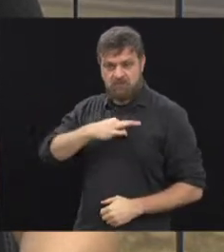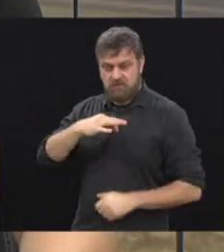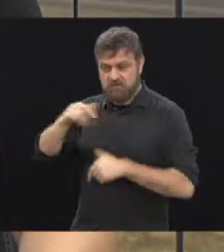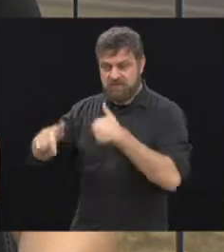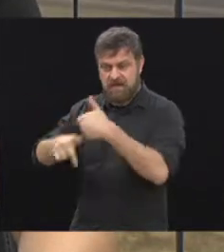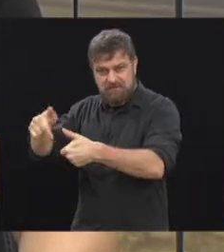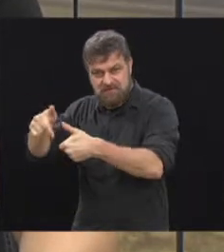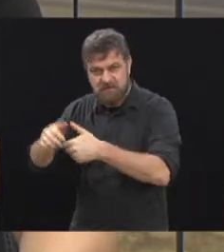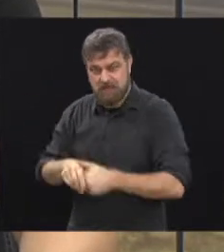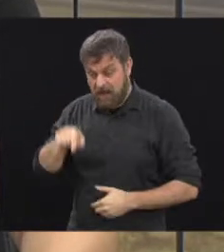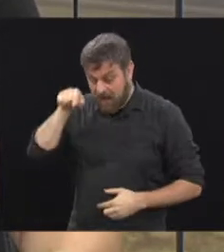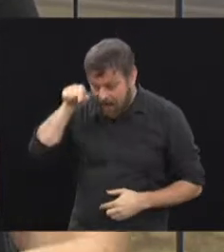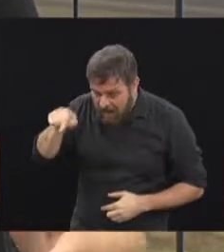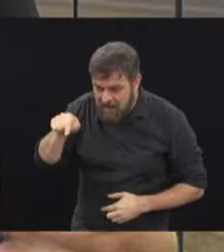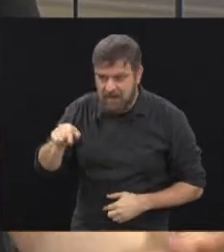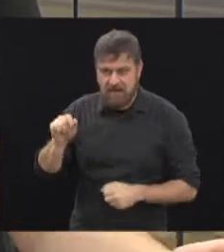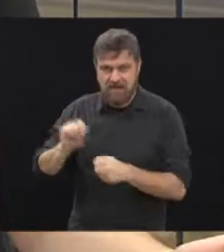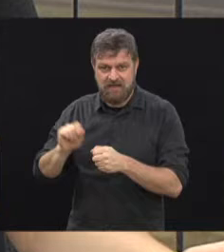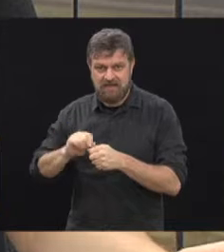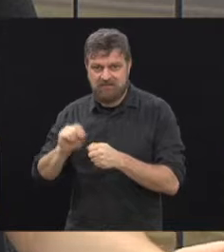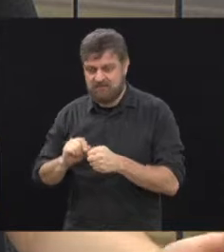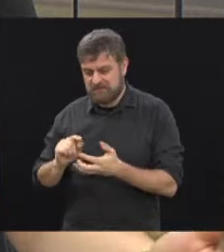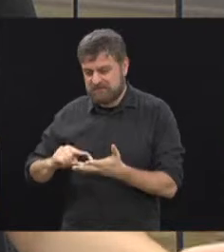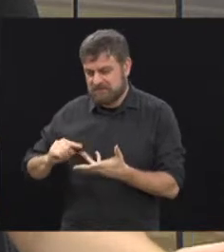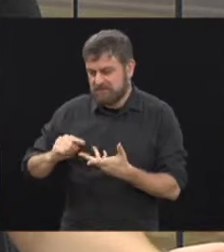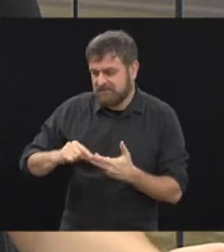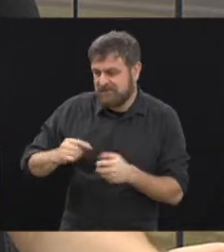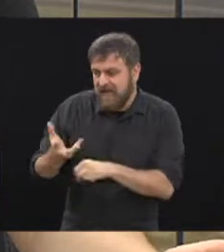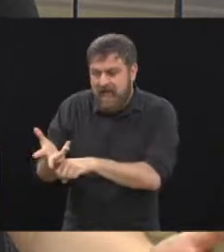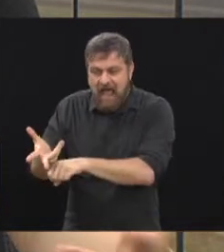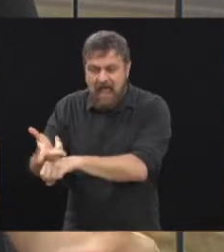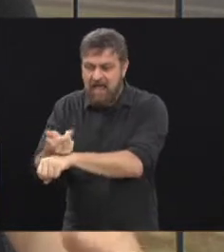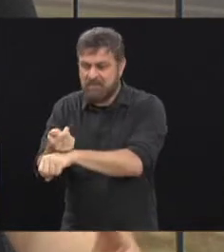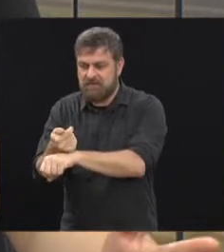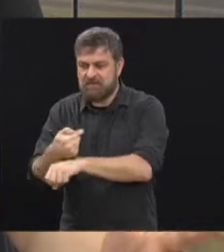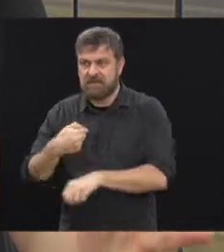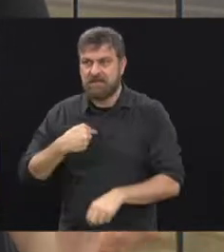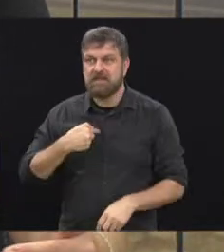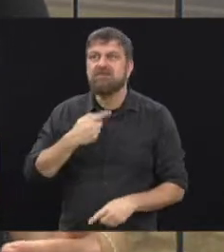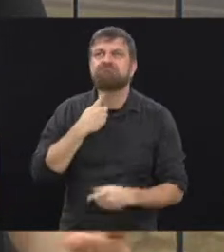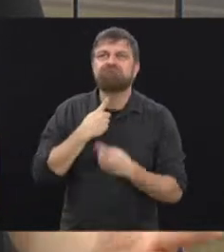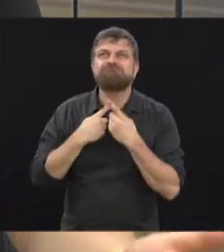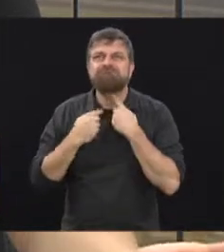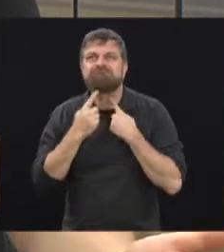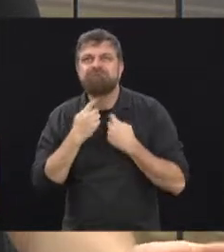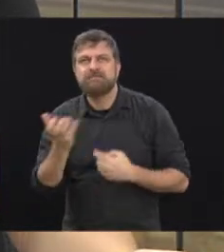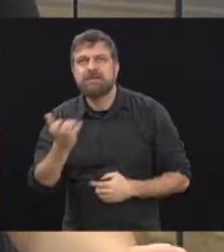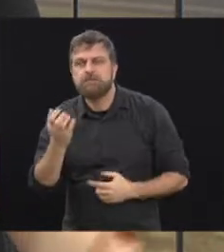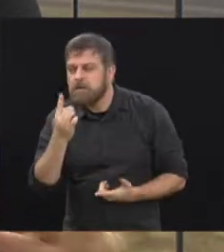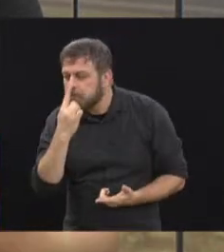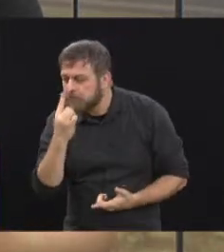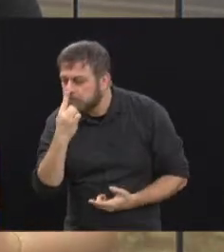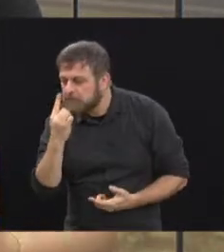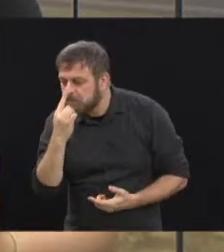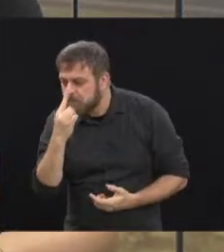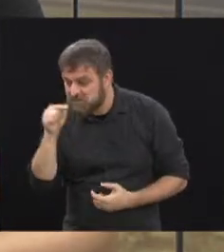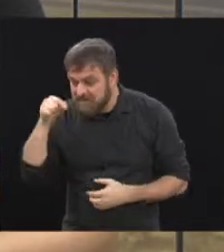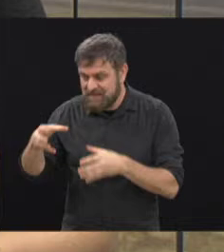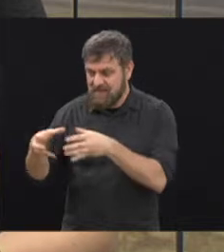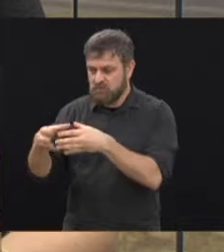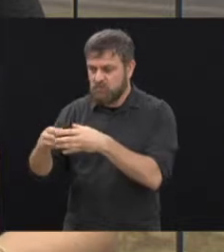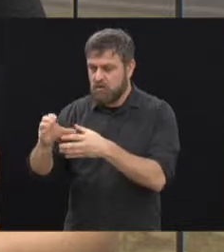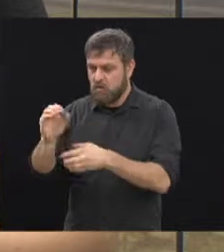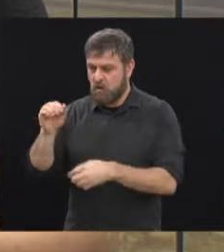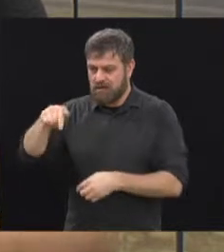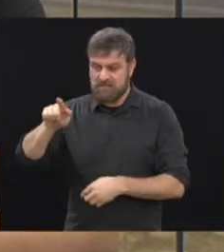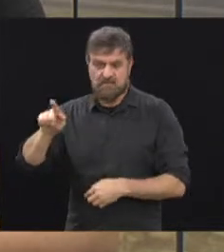de você poder exercer algumas outras habilidades que você acha que é bom ou não tem certeza na ONG, porque